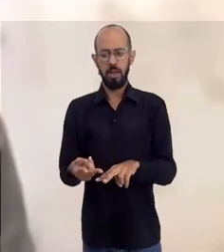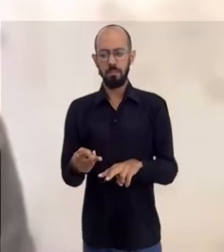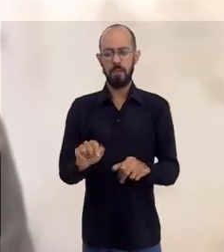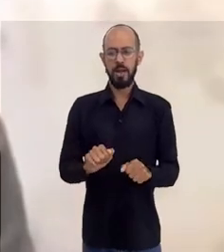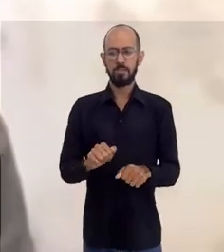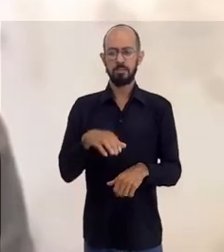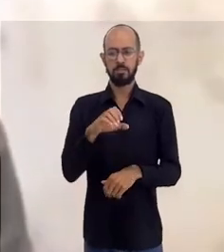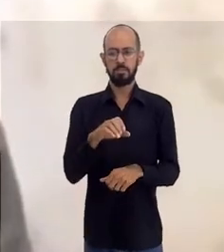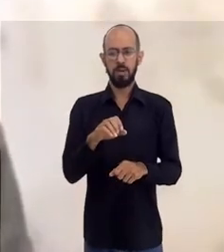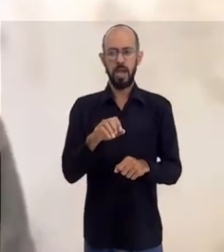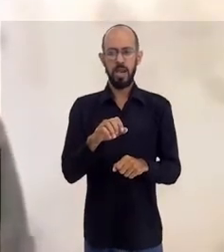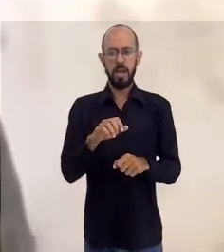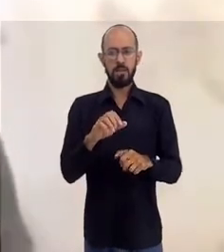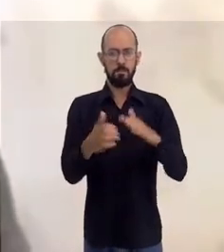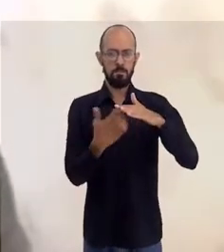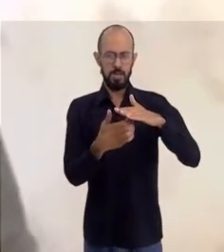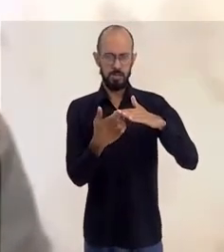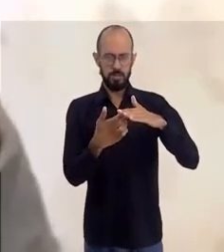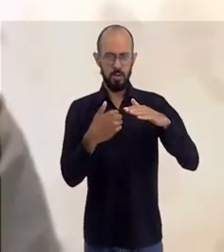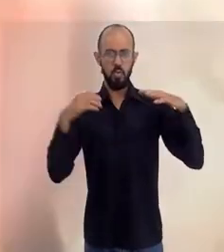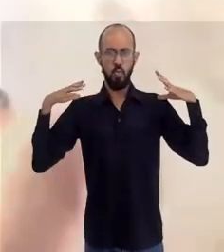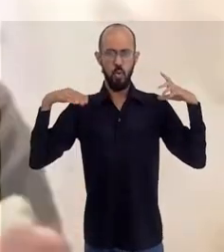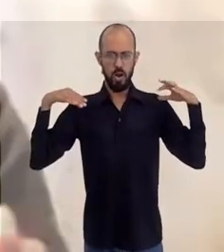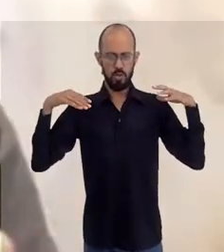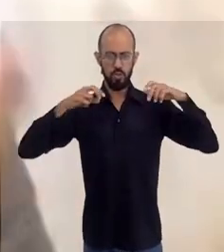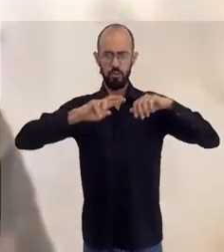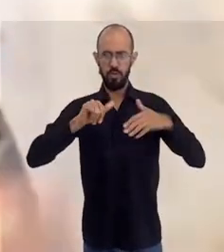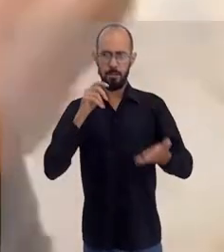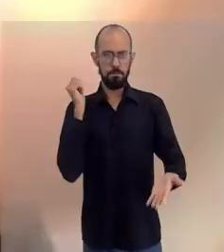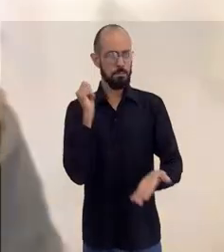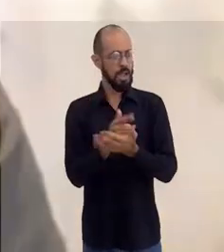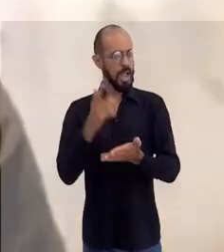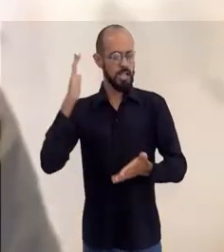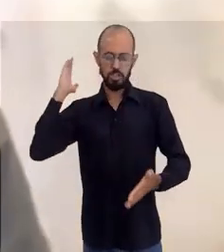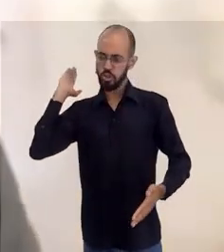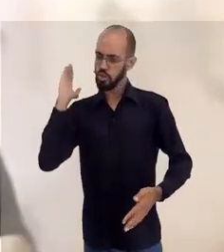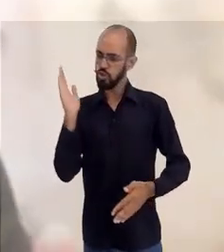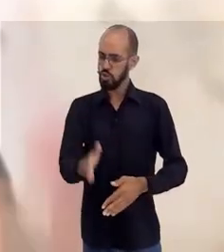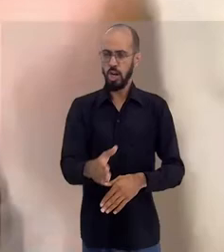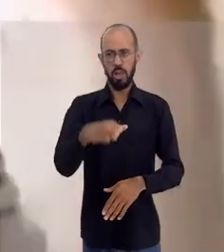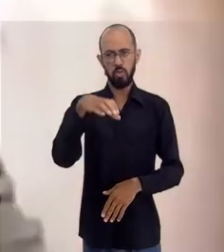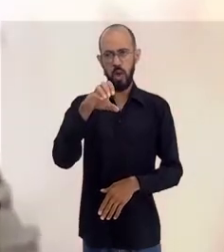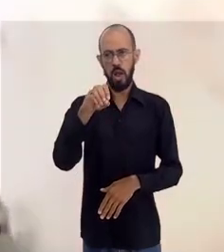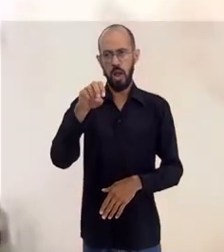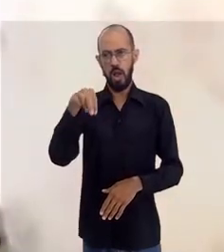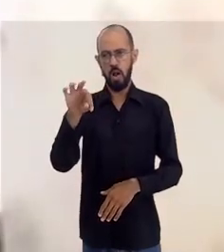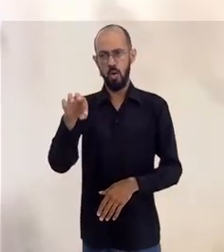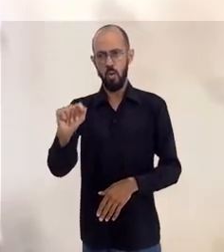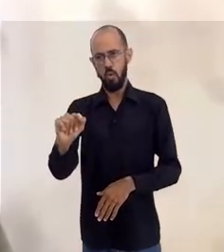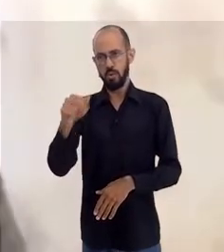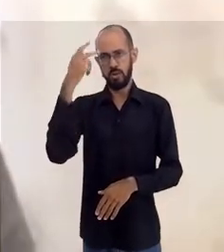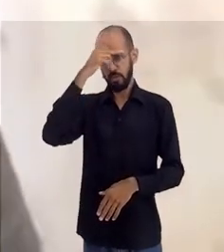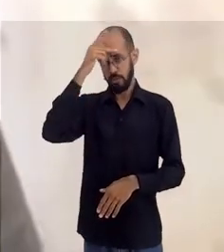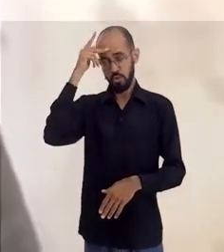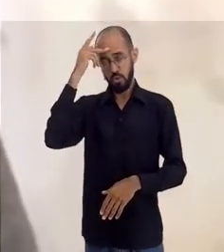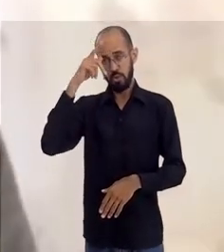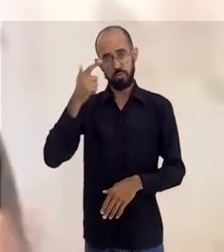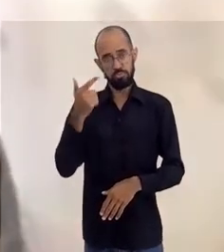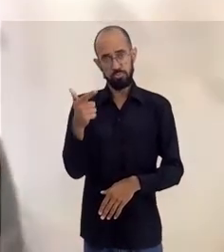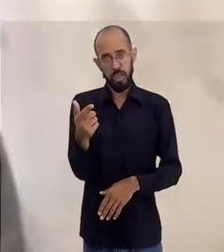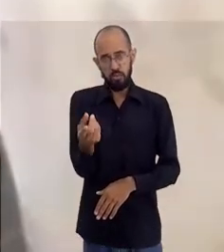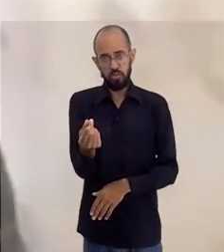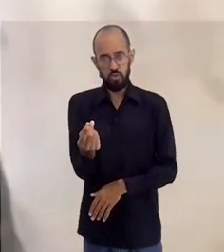ou no serviço essencial então o anjo vai pagar diretamente a conta dessa pessoa que está em